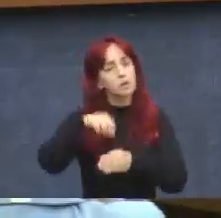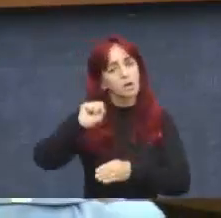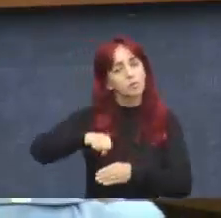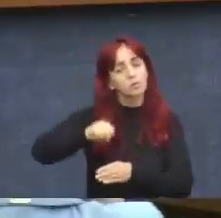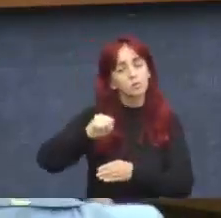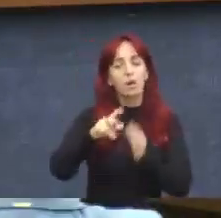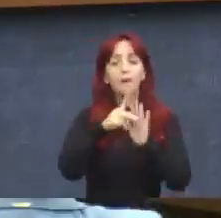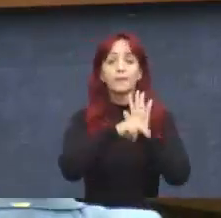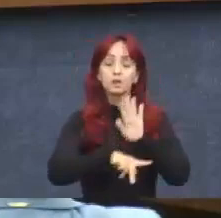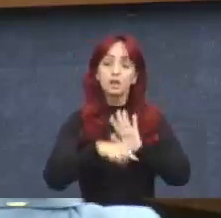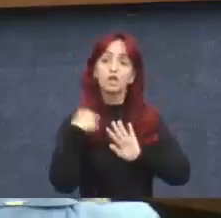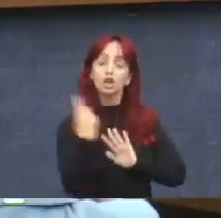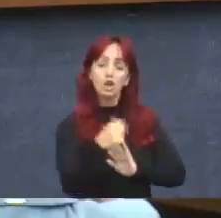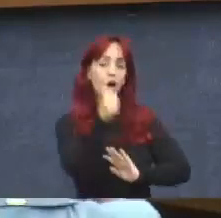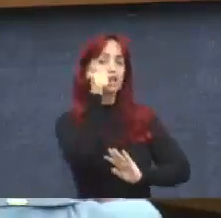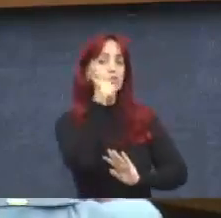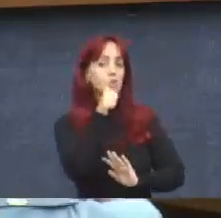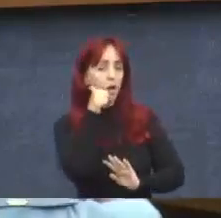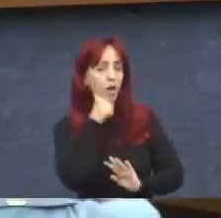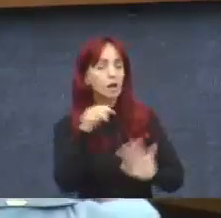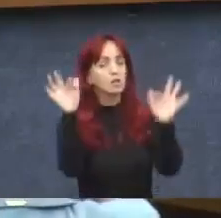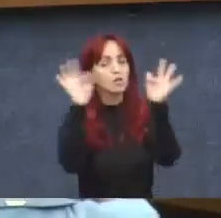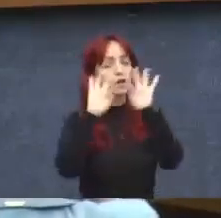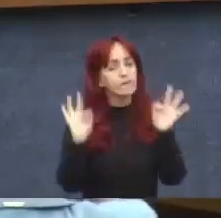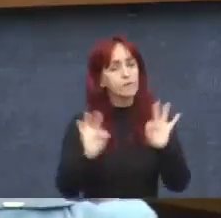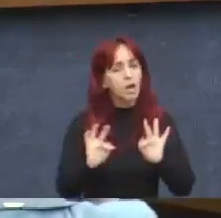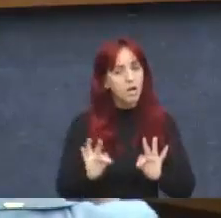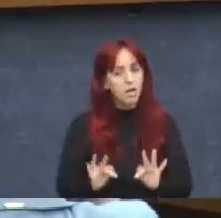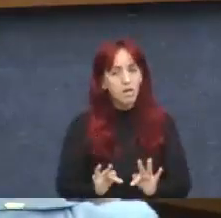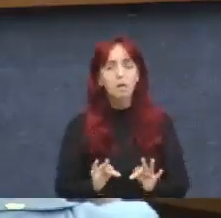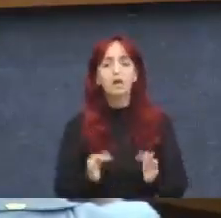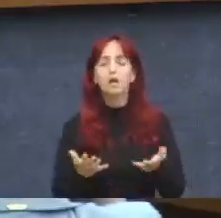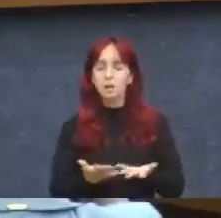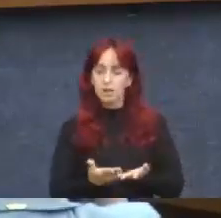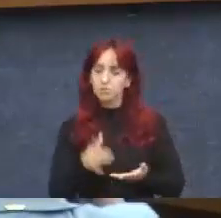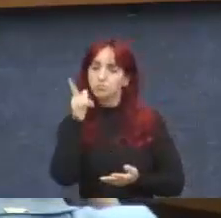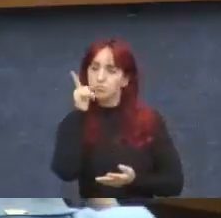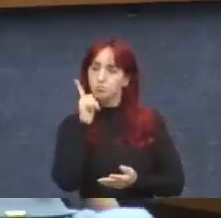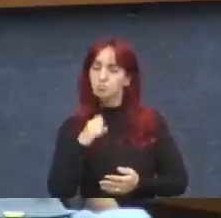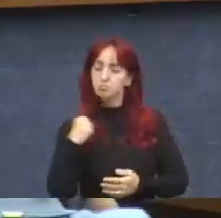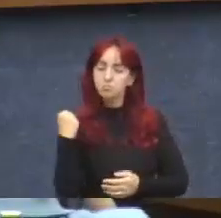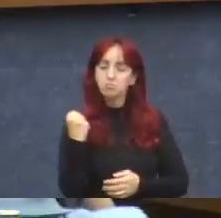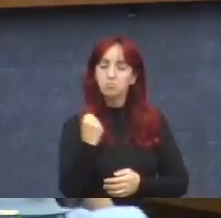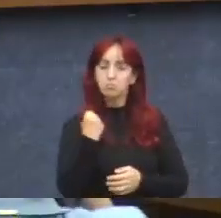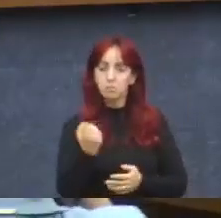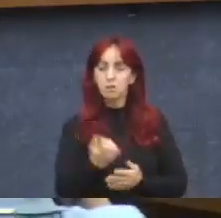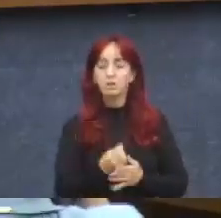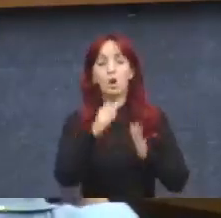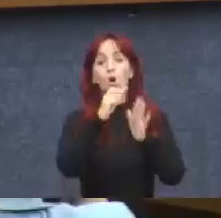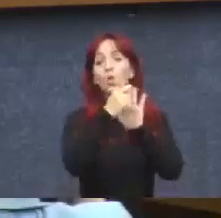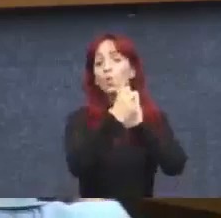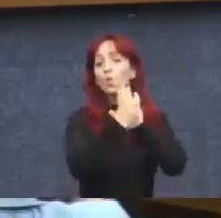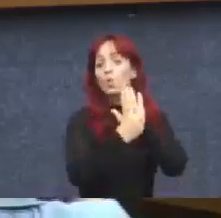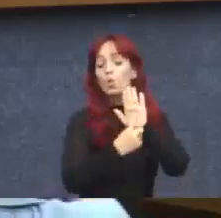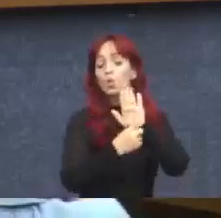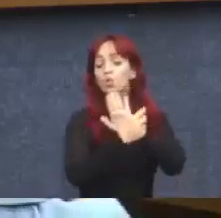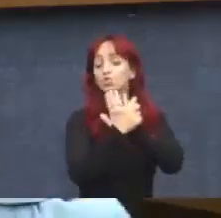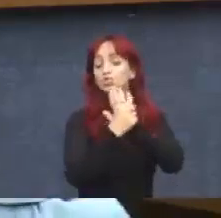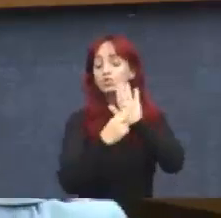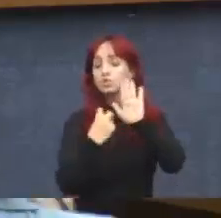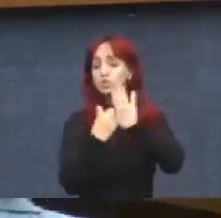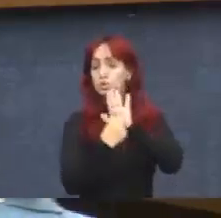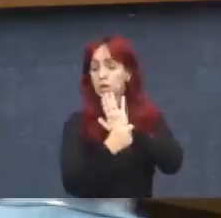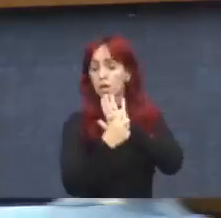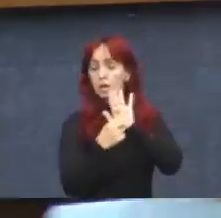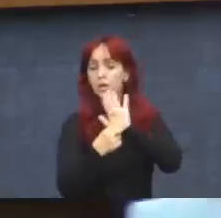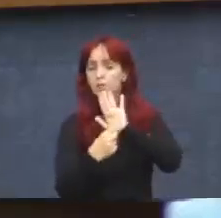Nós, mulheres, ficamos muito felizes com esta conquista. Um X na mão, vocês vão perceber que a